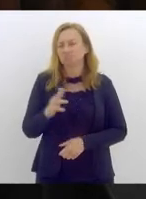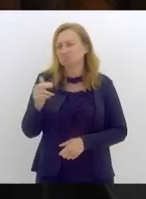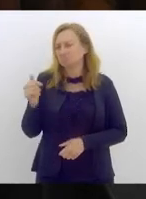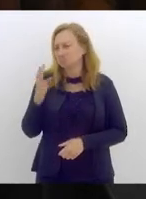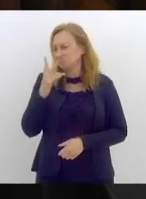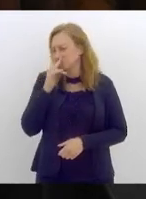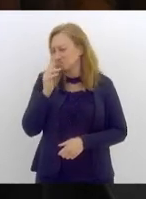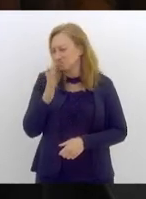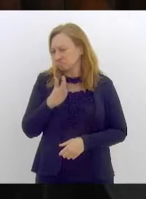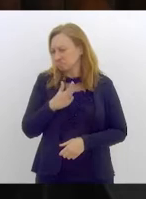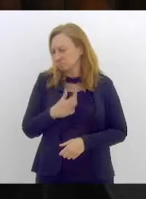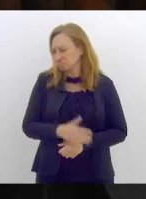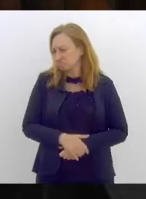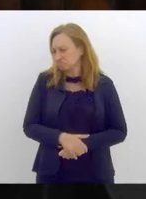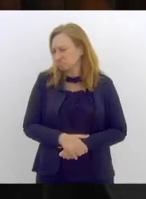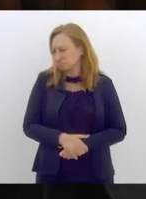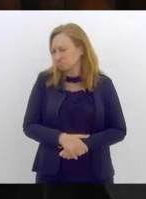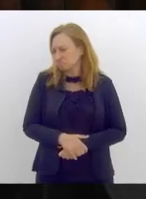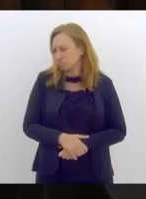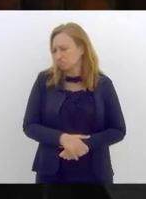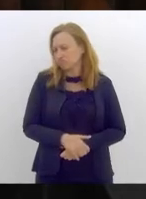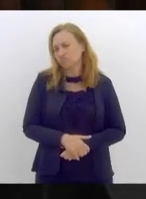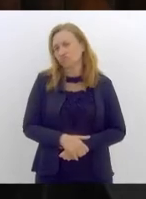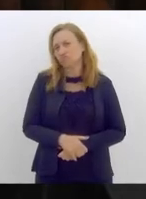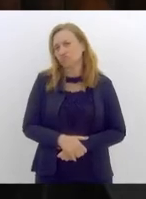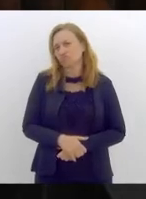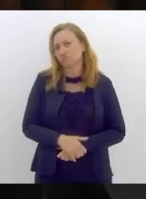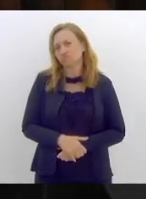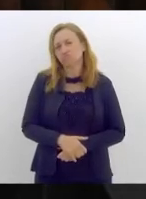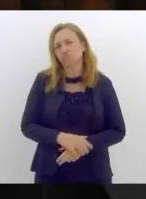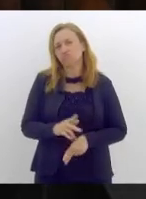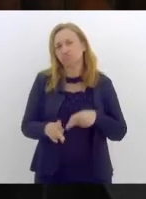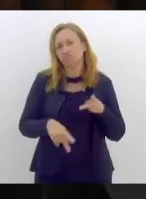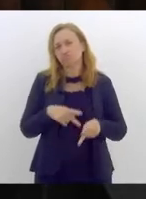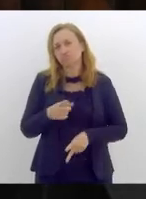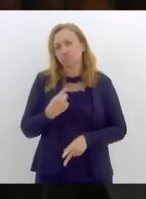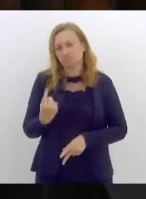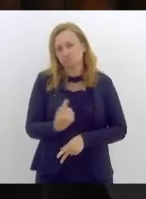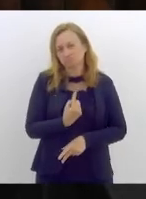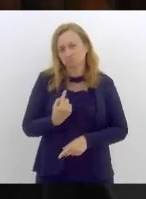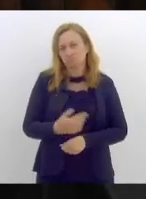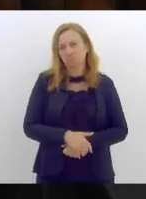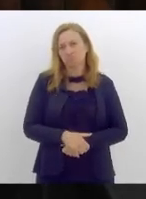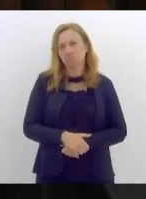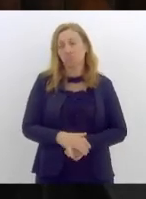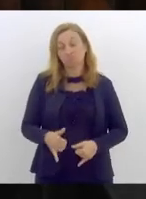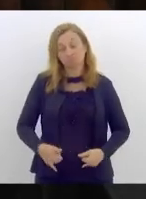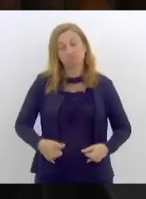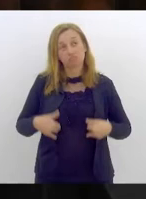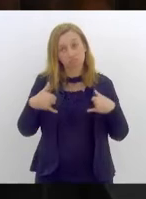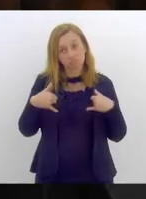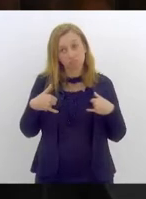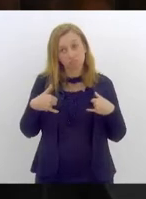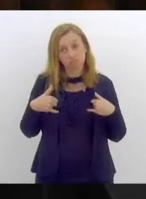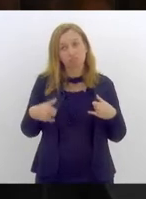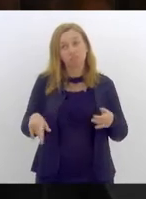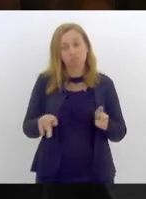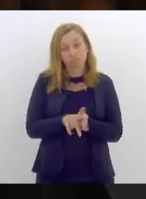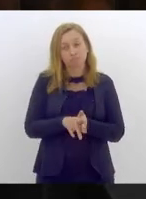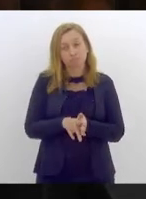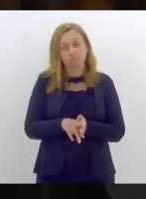pareceu na índole do nosso povo e que o meu orgulho de fazer